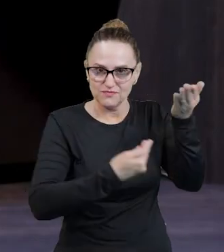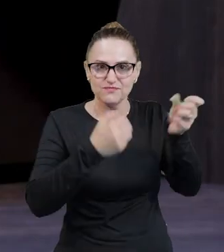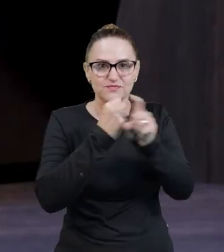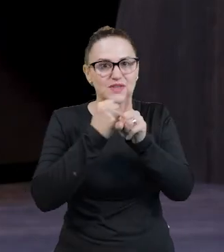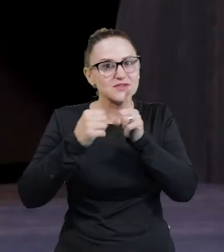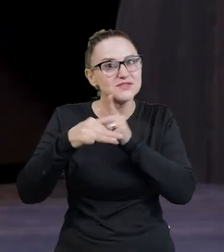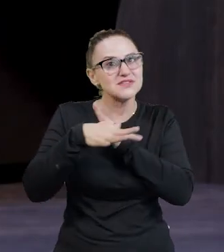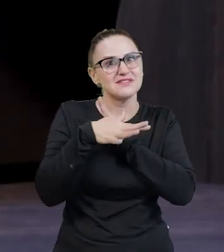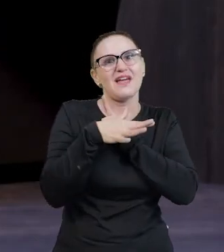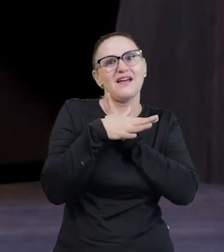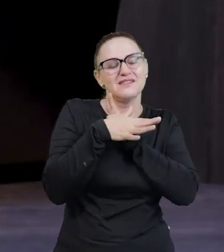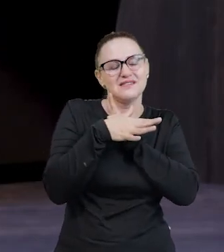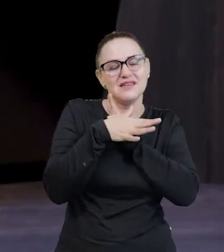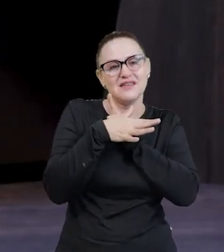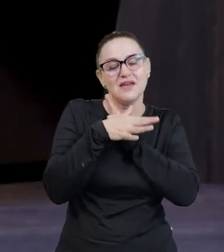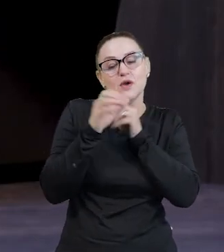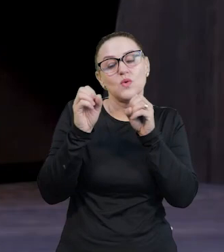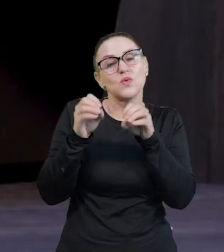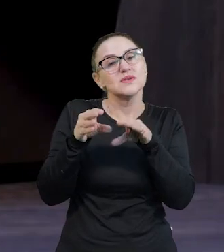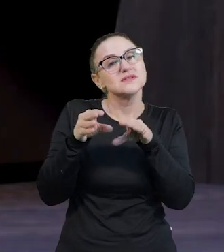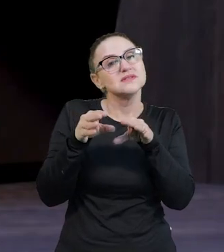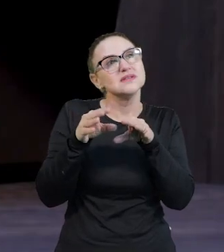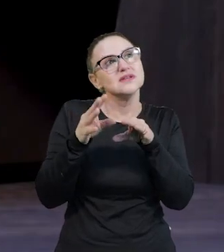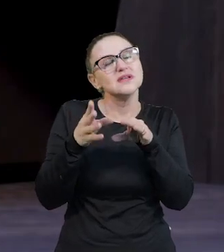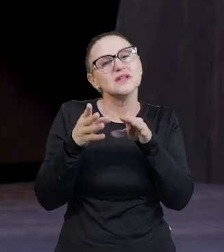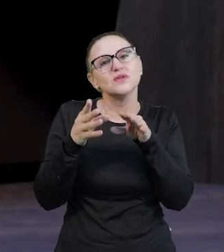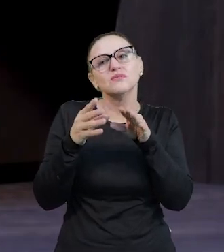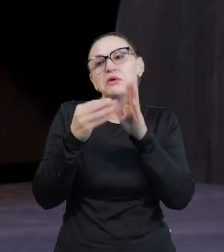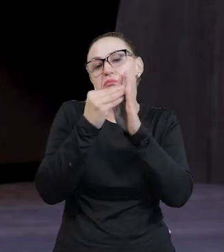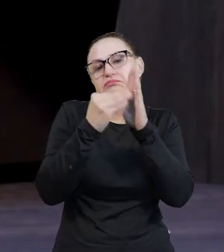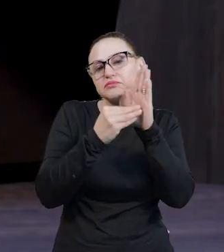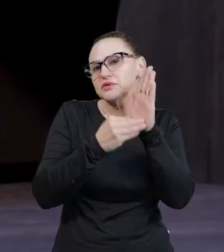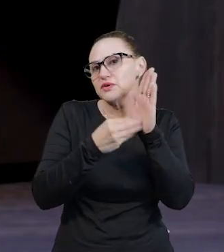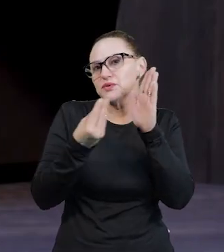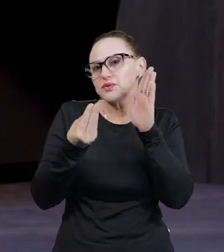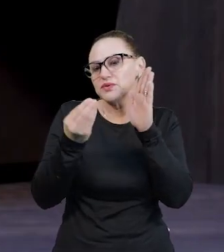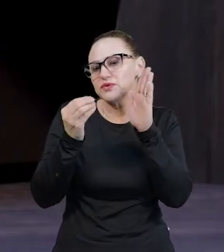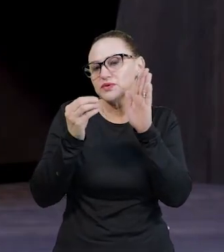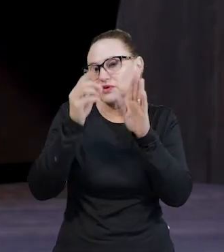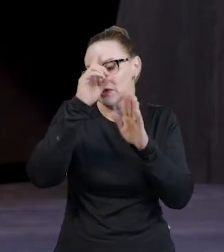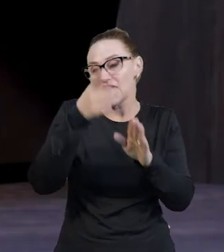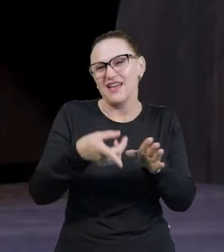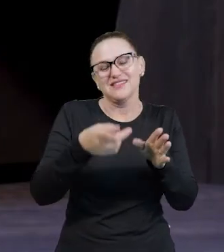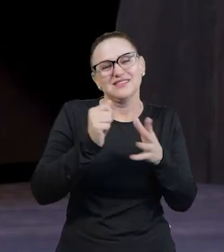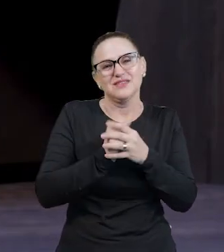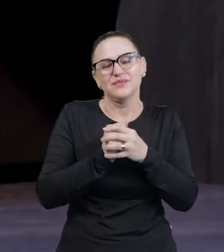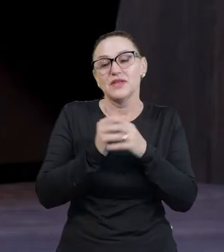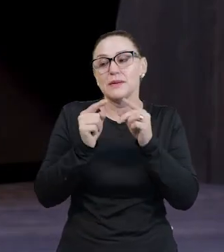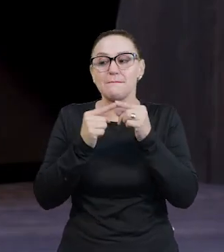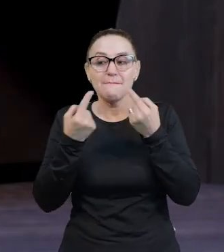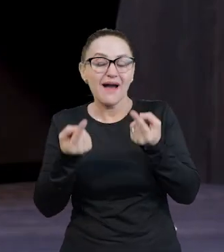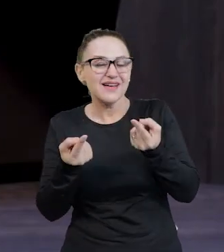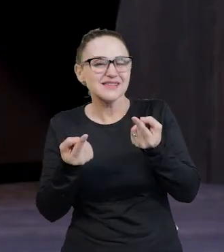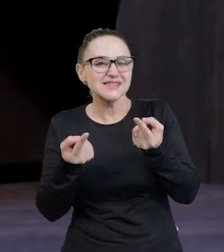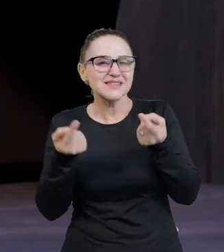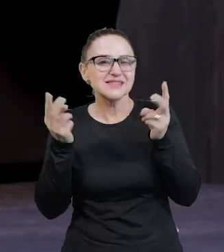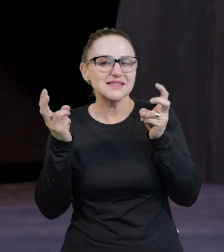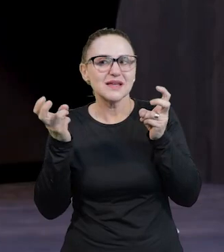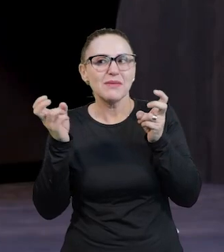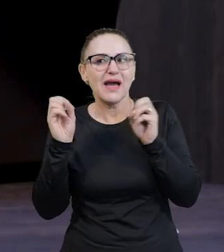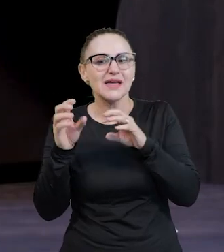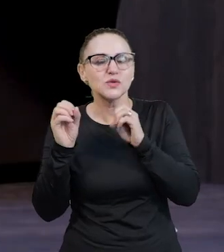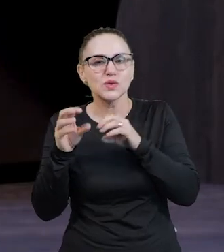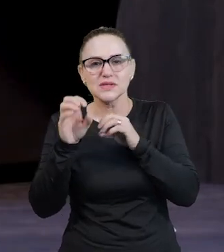coisa mais direta, mais pontual. Quando eu trago o conceito de educação, fiquem sabendo que tem uma gama